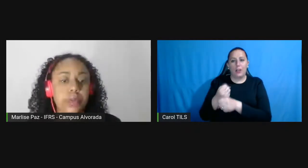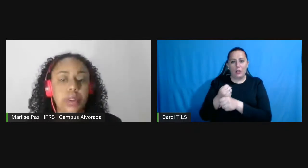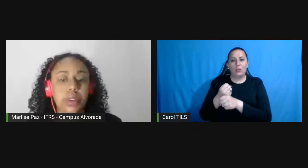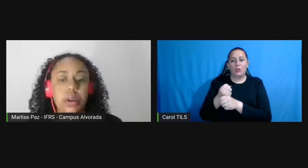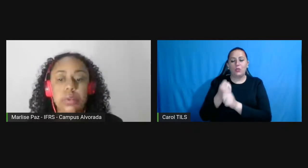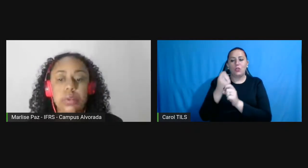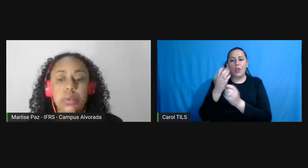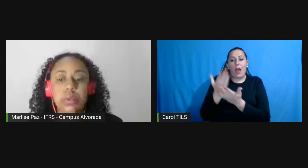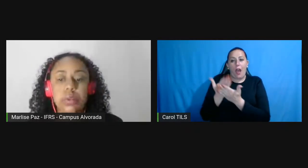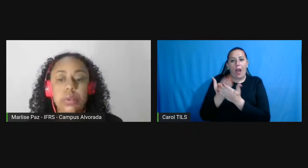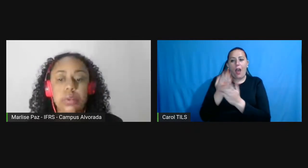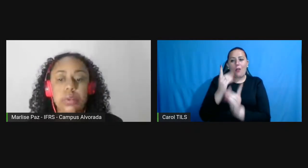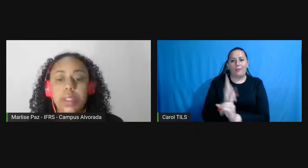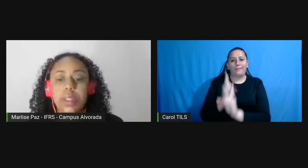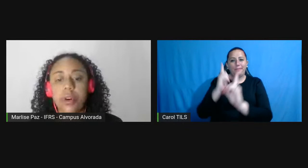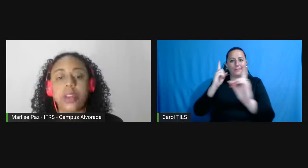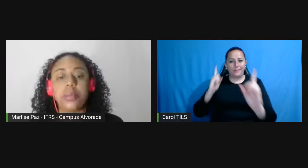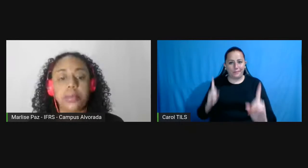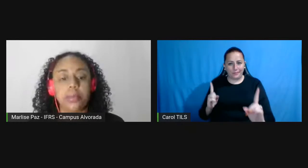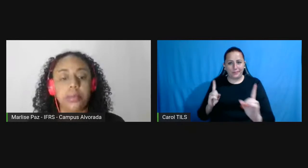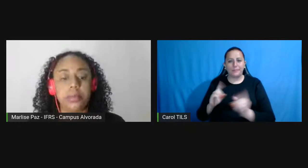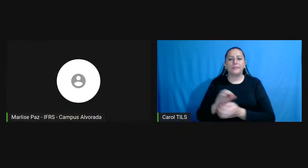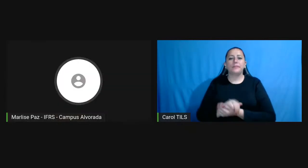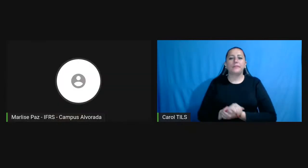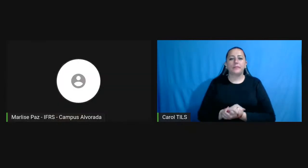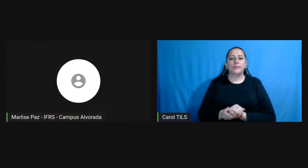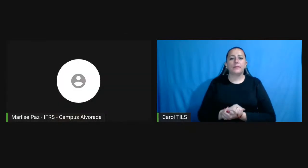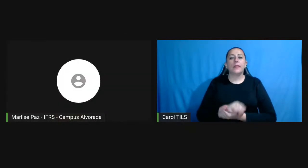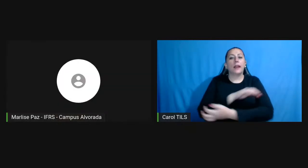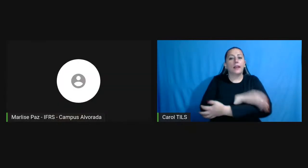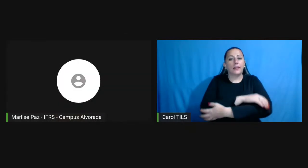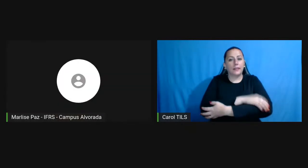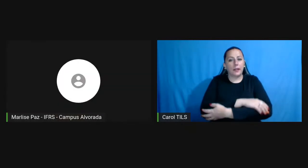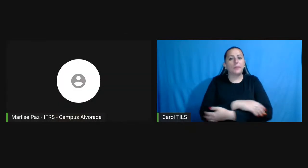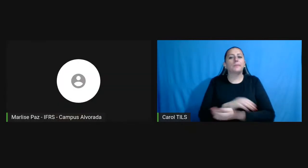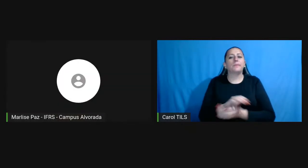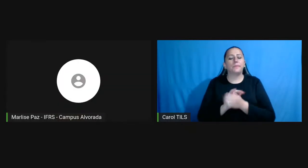remoto. Então, André, por favor.